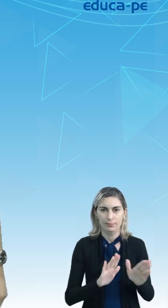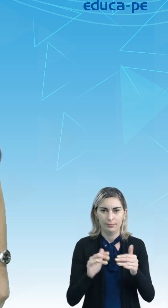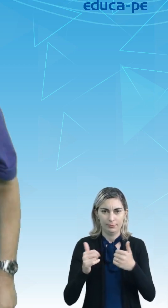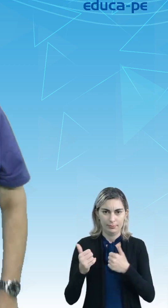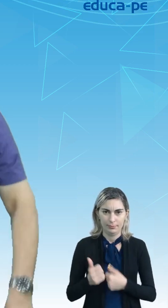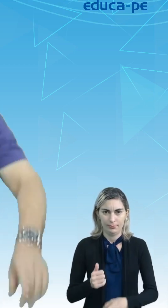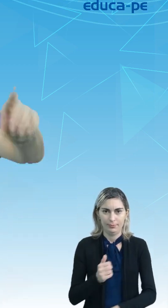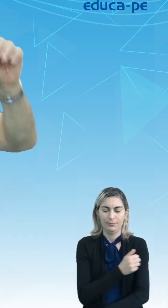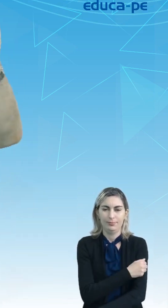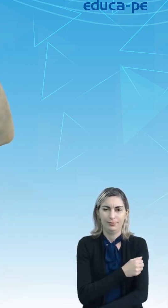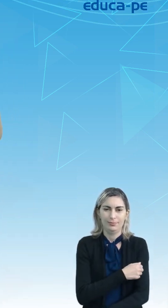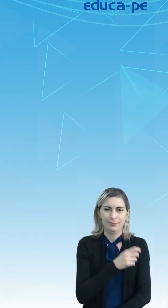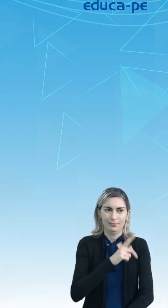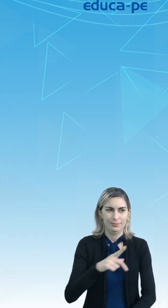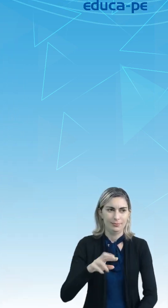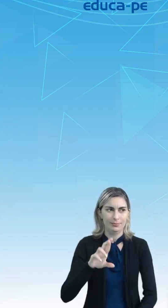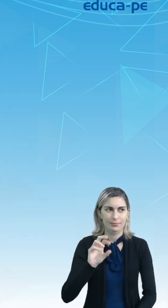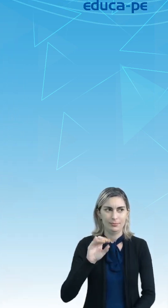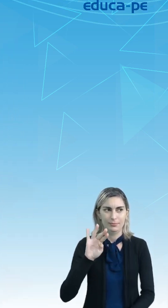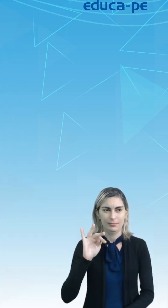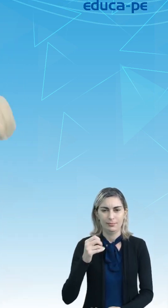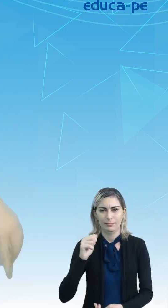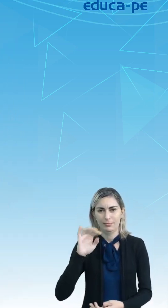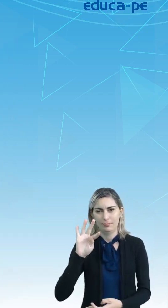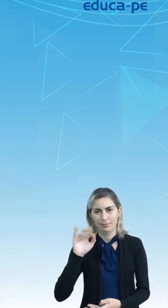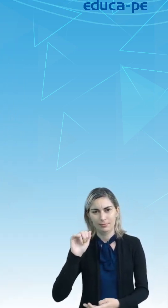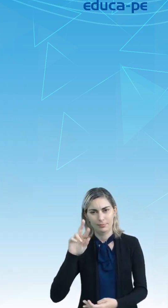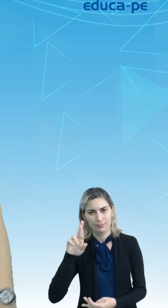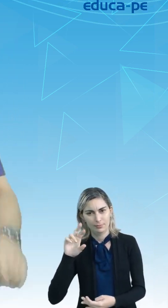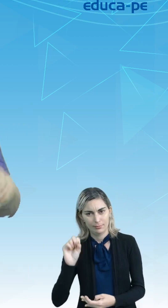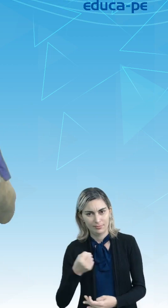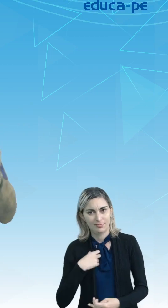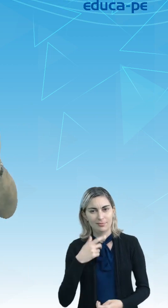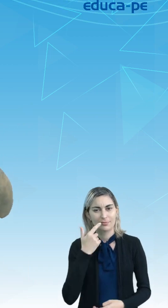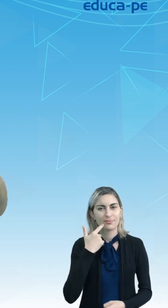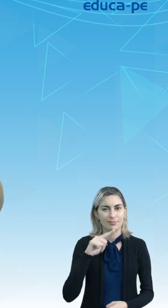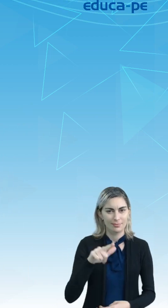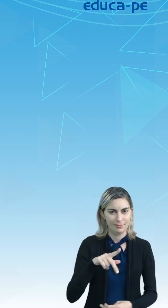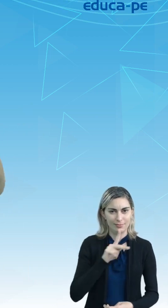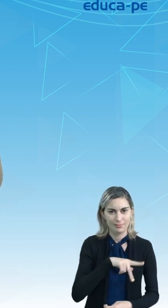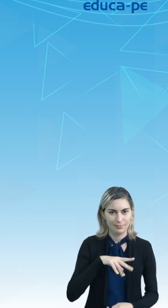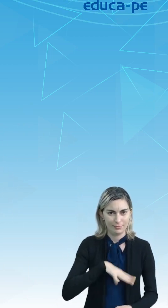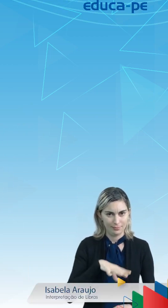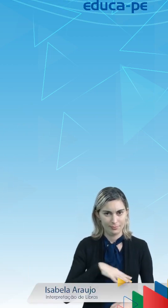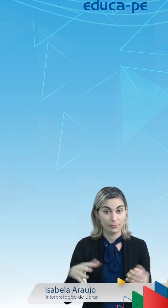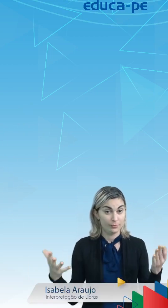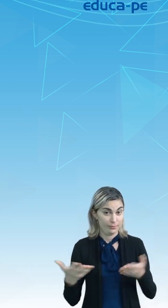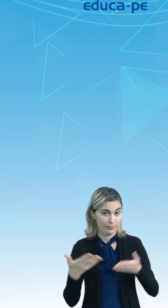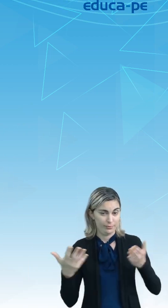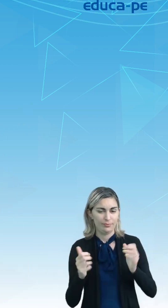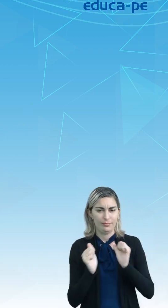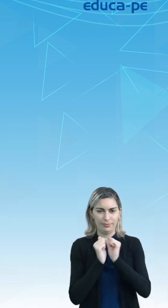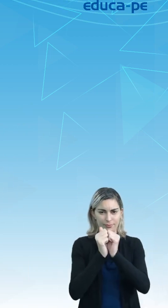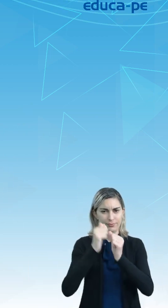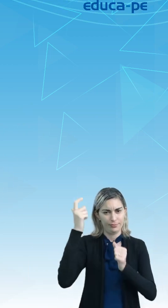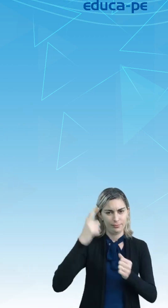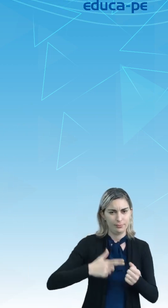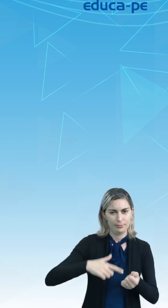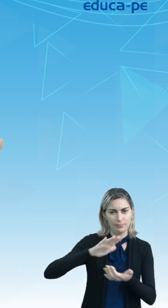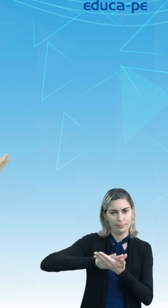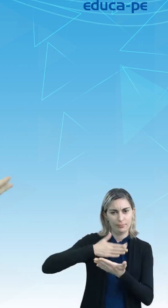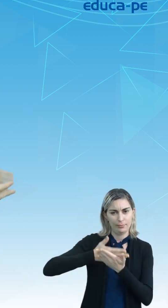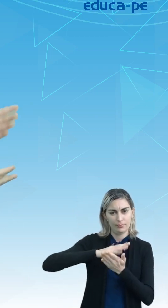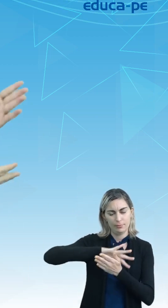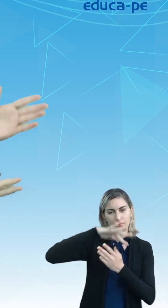Olá, estudantes! Eu sou o professor Robson Anselmo Tavares, professor de língua portuguesa, e hoje, juntamente com a professora